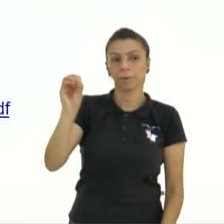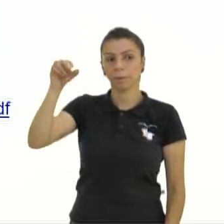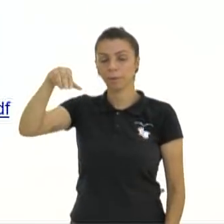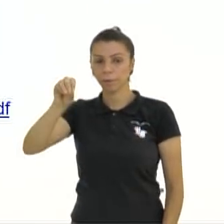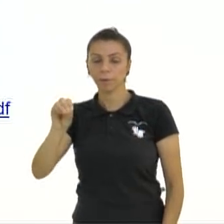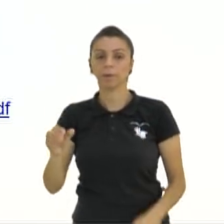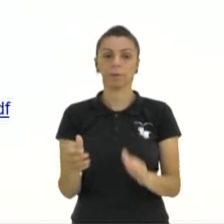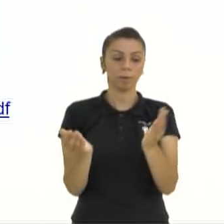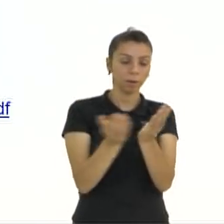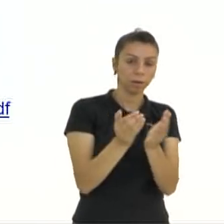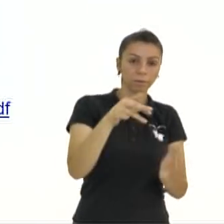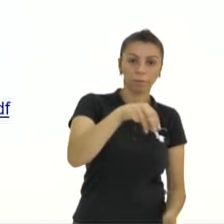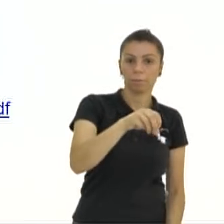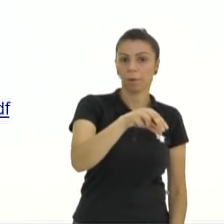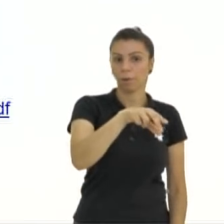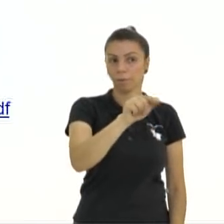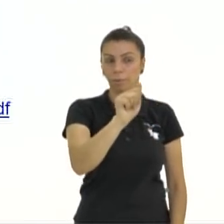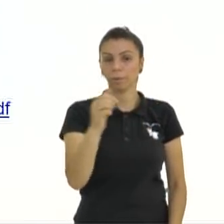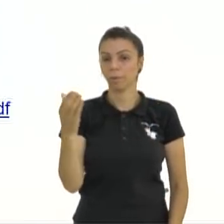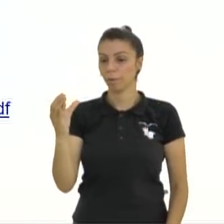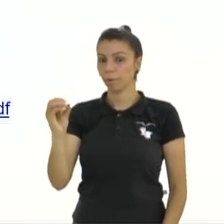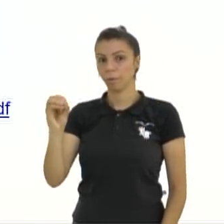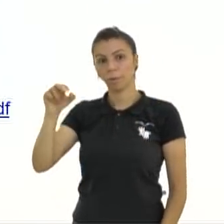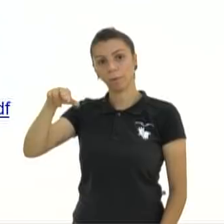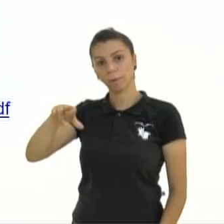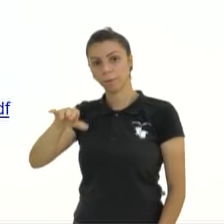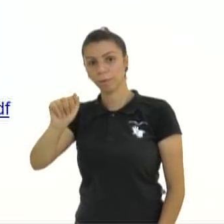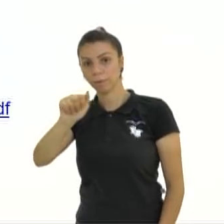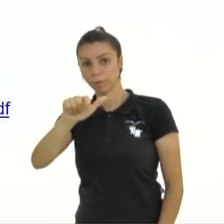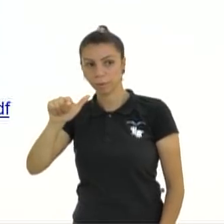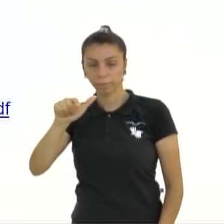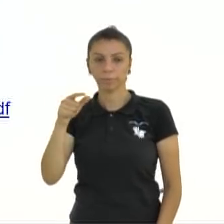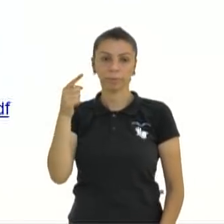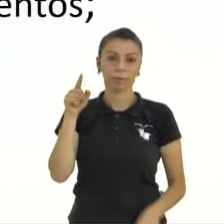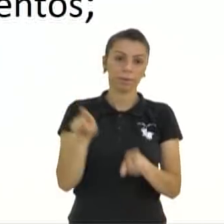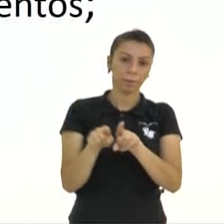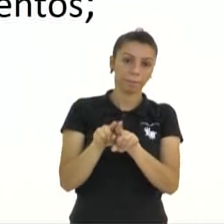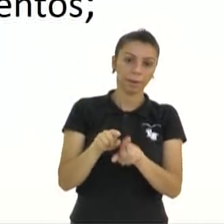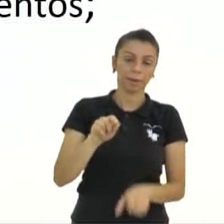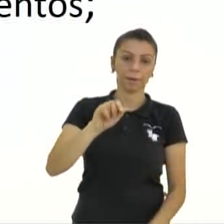de Mórmon, o Corão e, como nós já vimos, os Vedas.